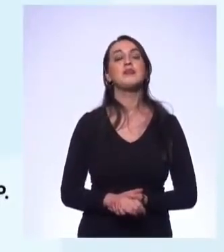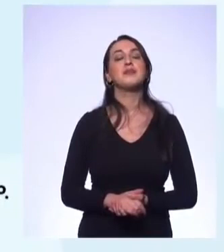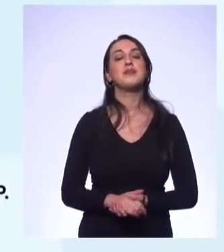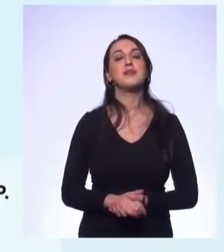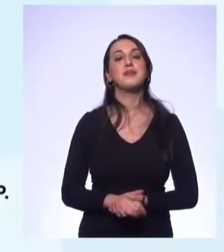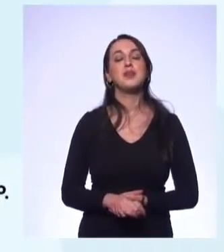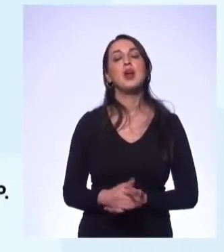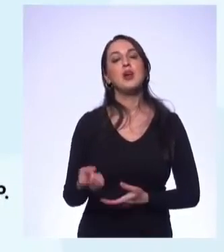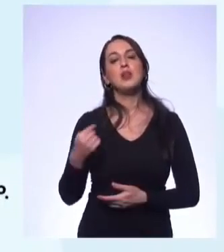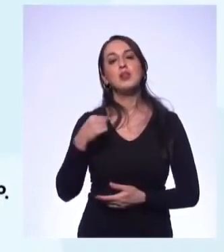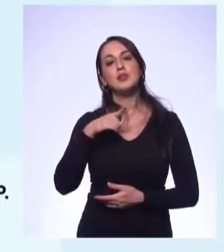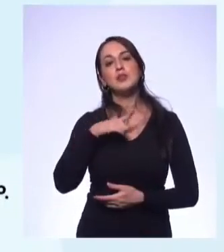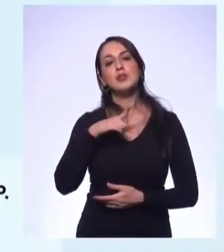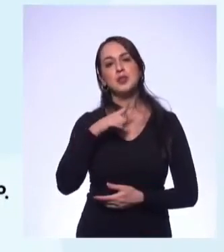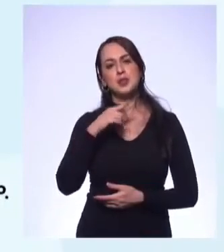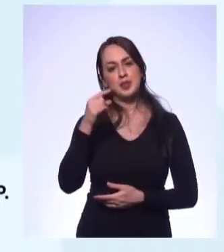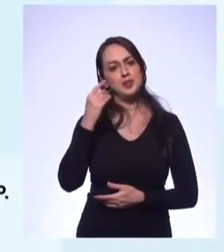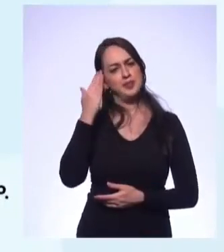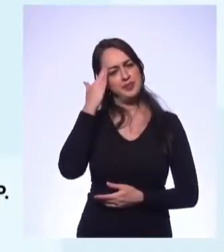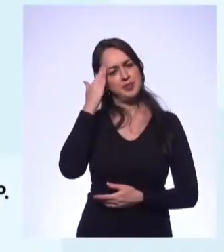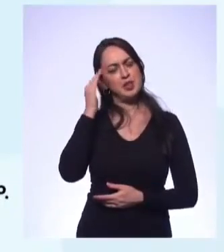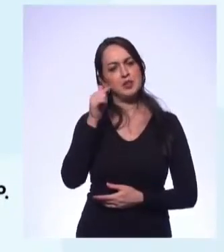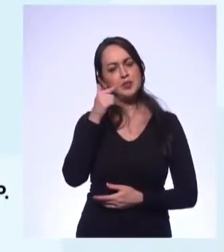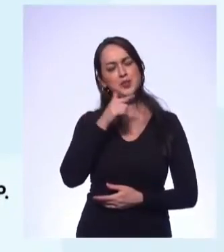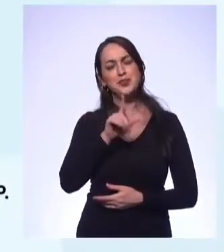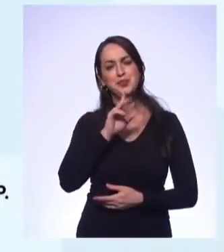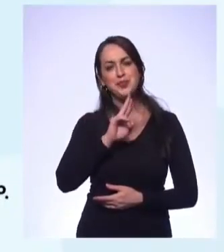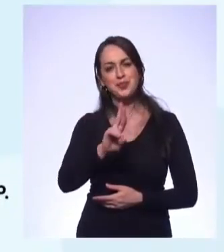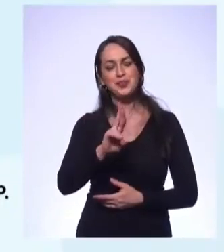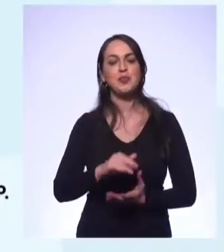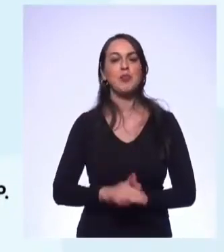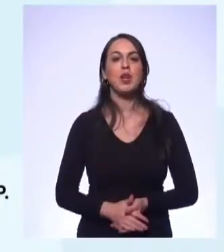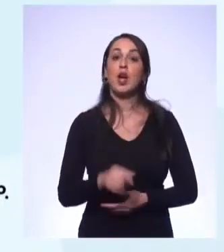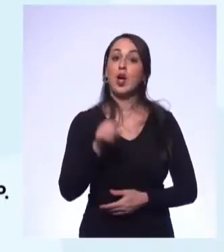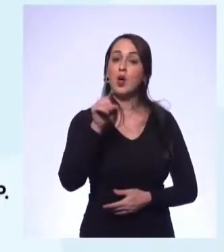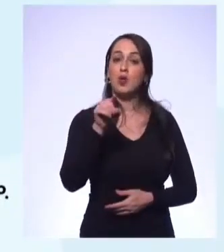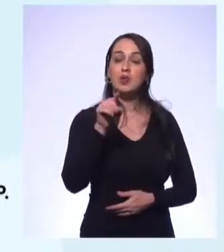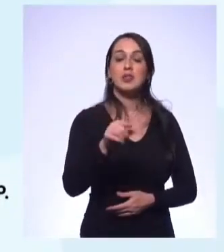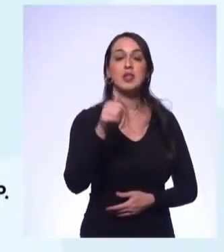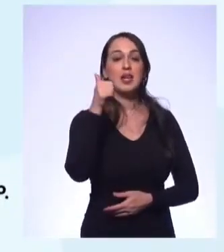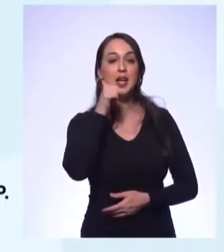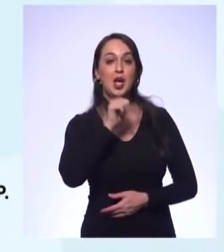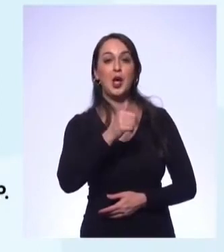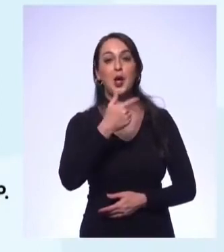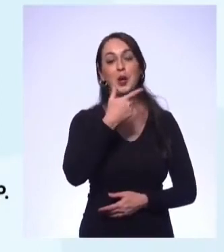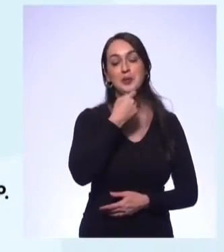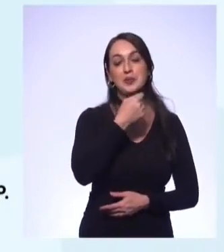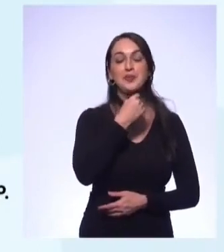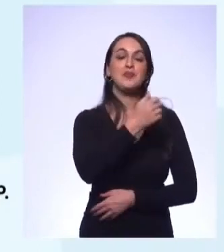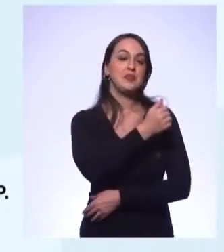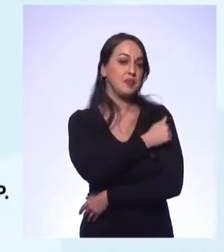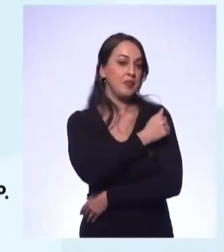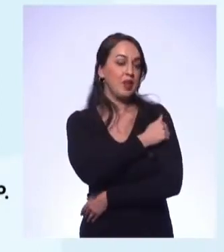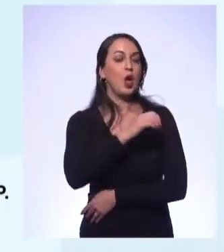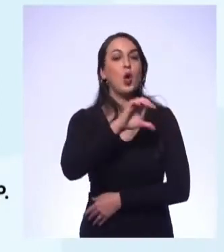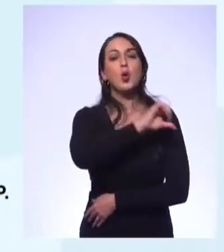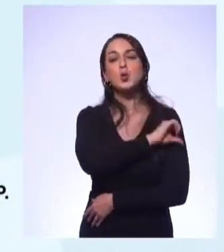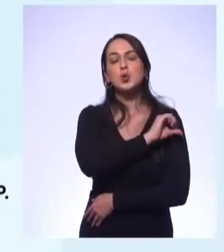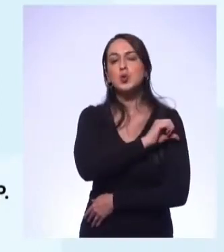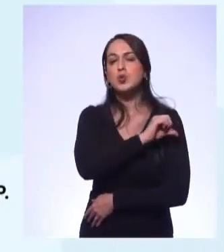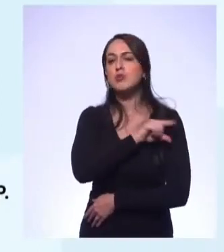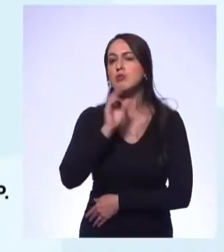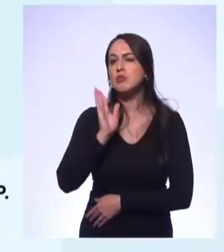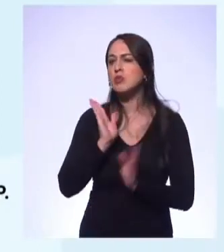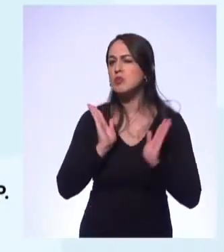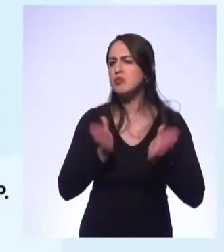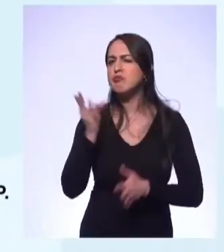resposta única aí no chat pra gente. Você, aluno, aluna do 9º ano, você já tentou realizar alguma